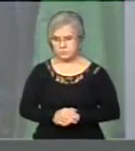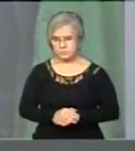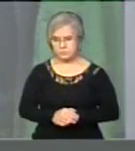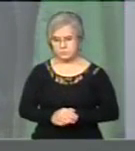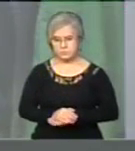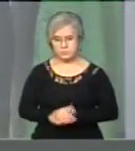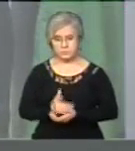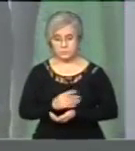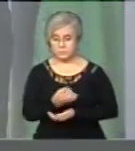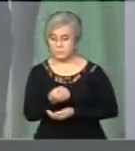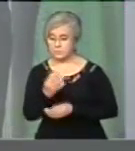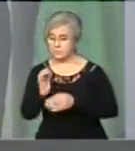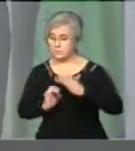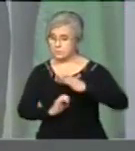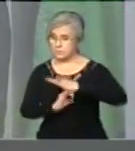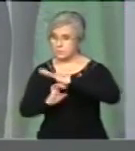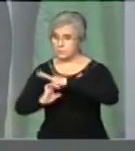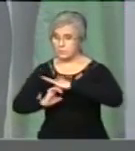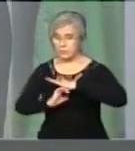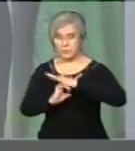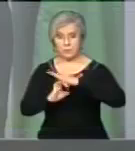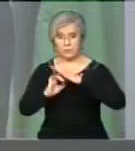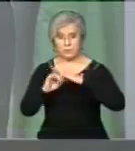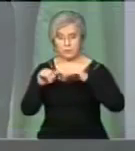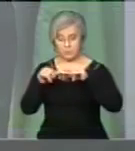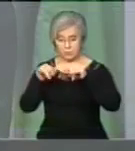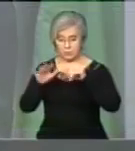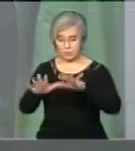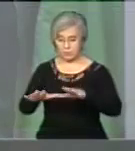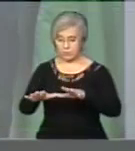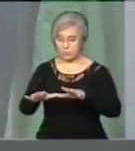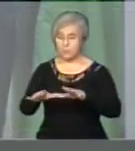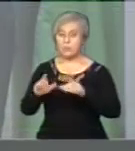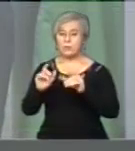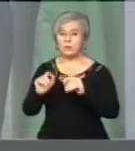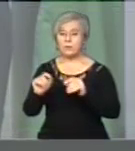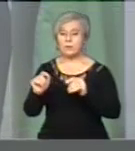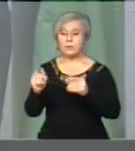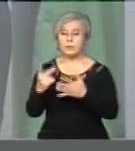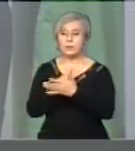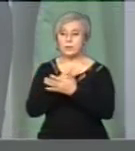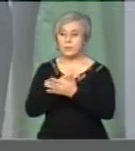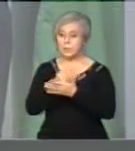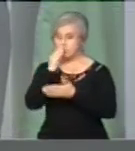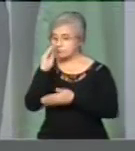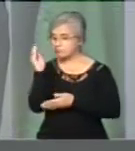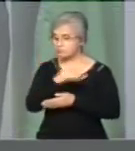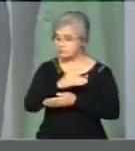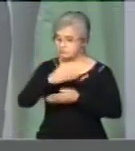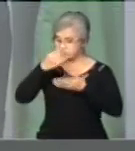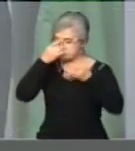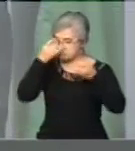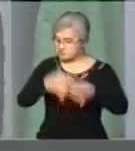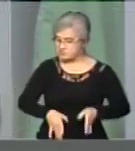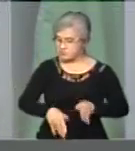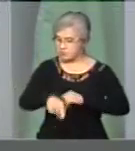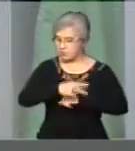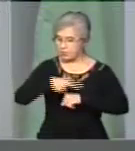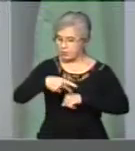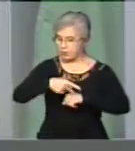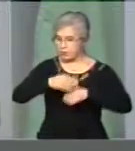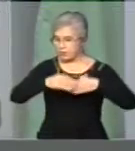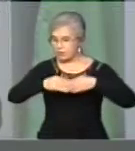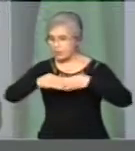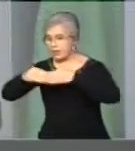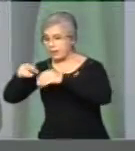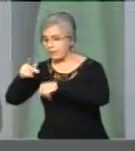são empresas que deixam o nosso país e vão gerar emprego e renda em outro país,